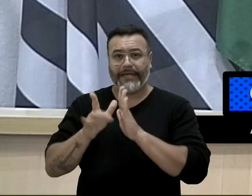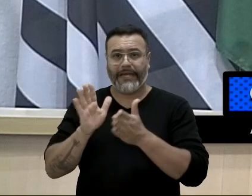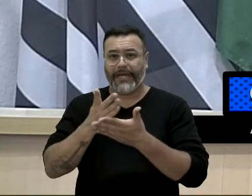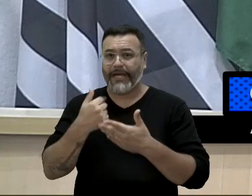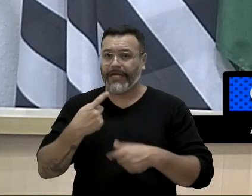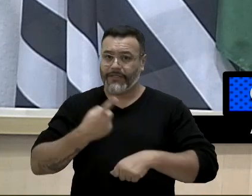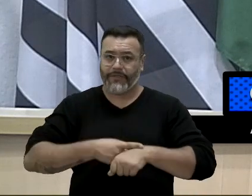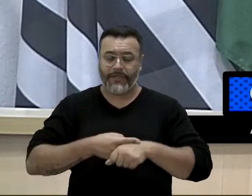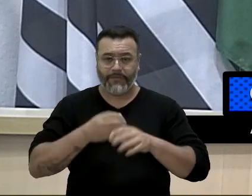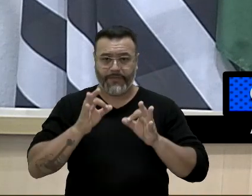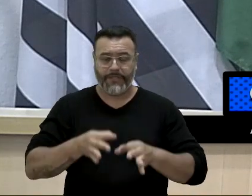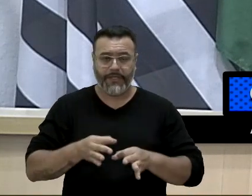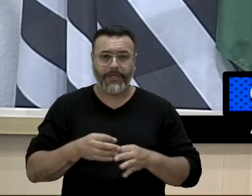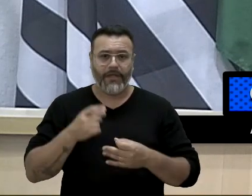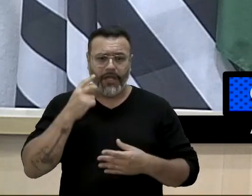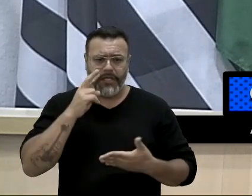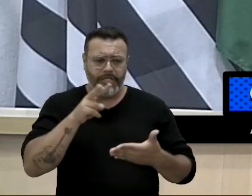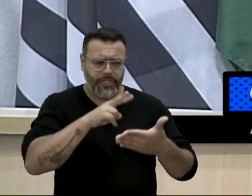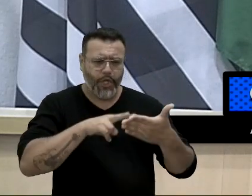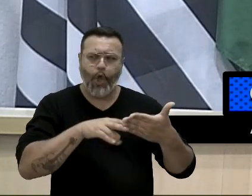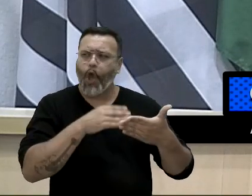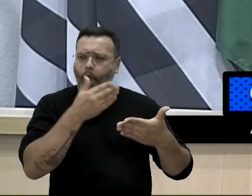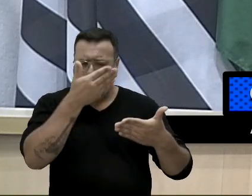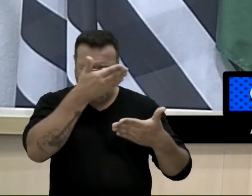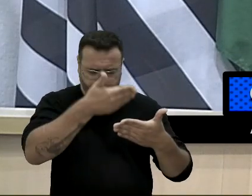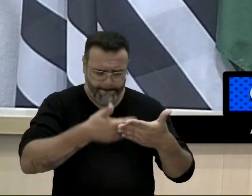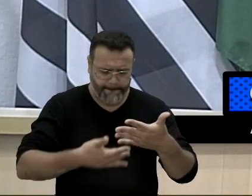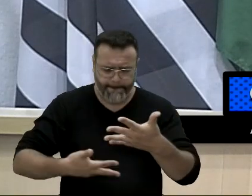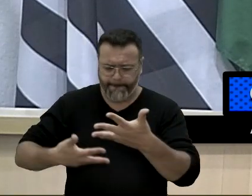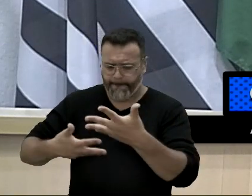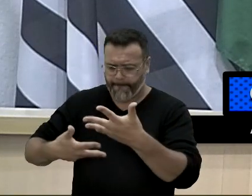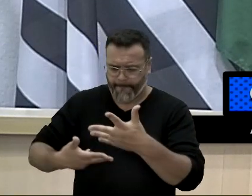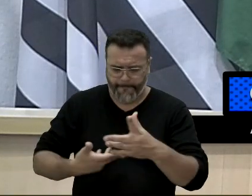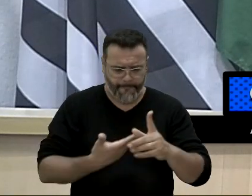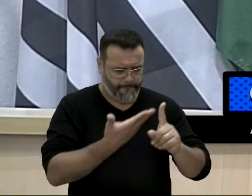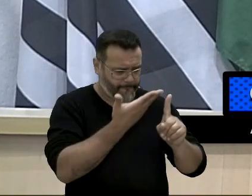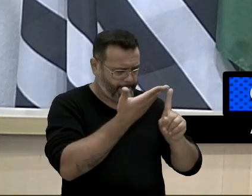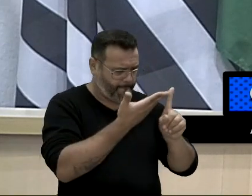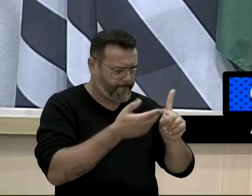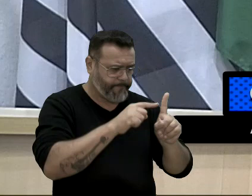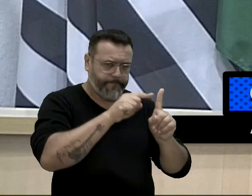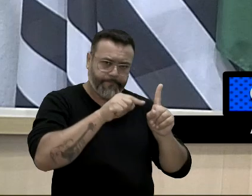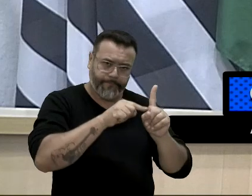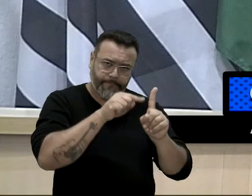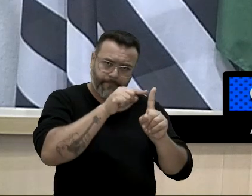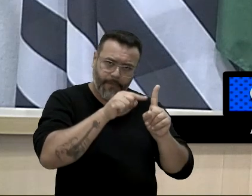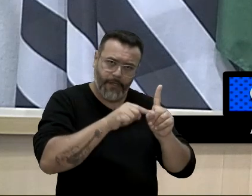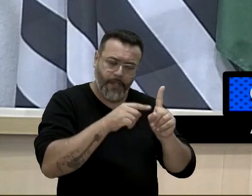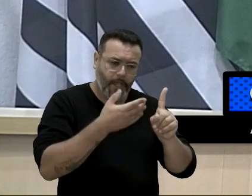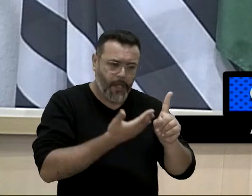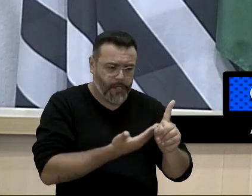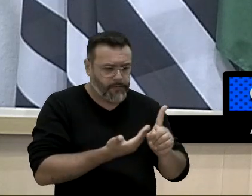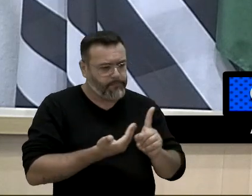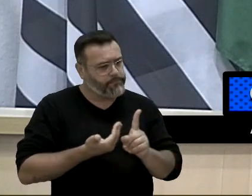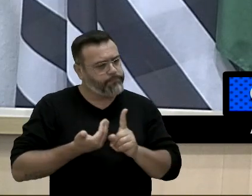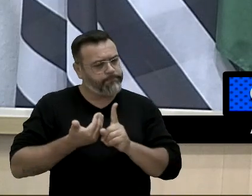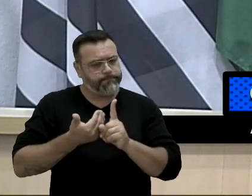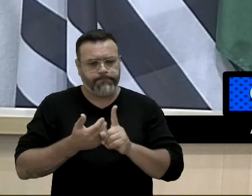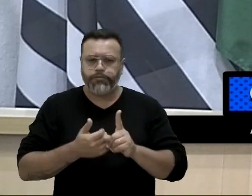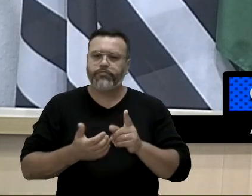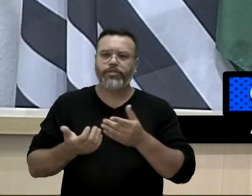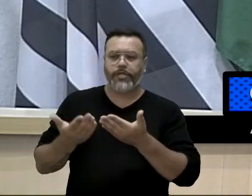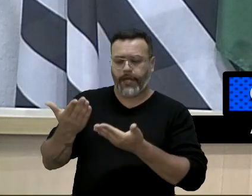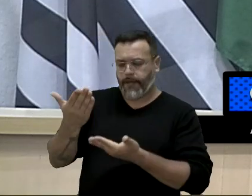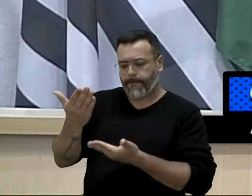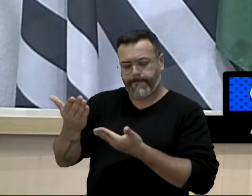um todo, essa paciente, ela é acolhida, a gente faz avaliação psicológica inicialmente, a gente faz